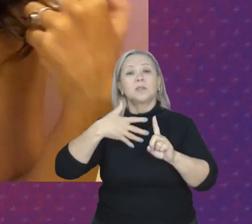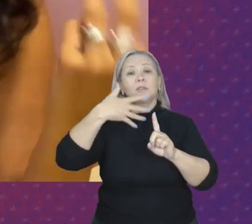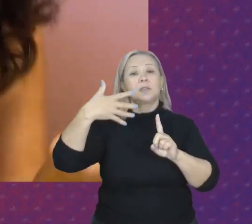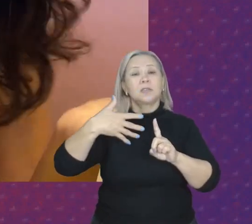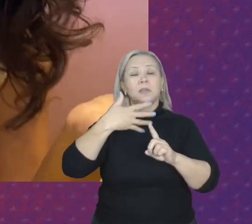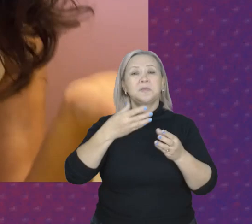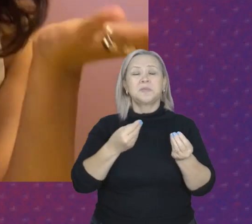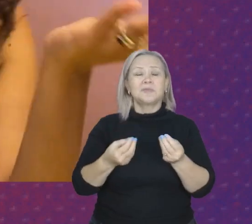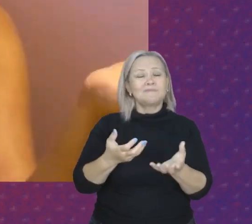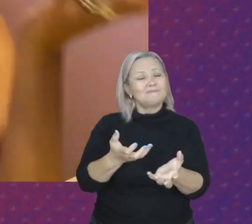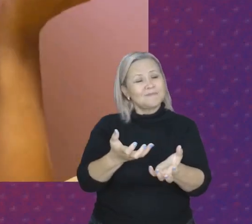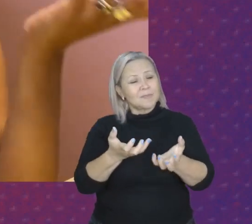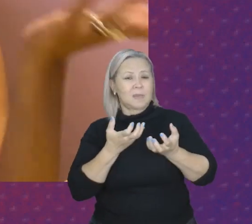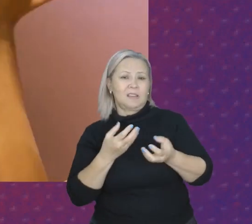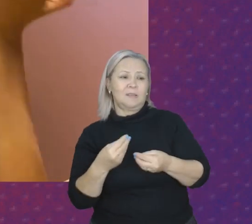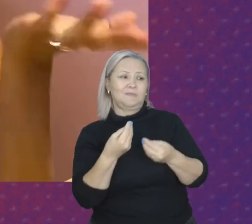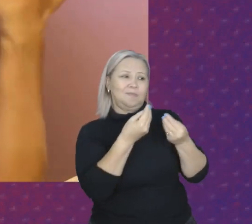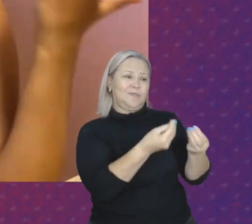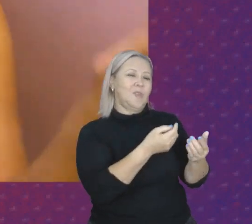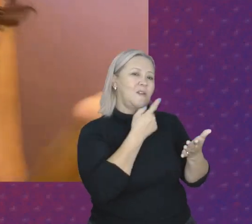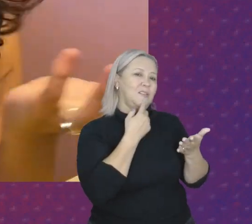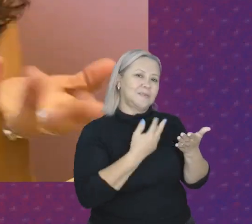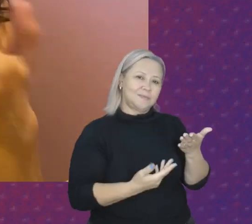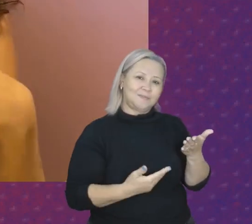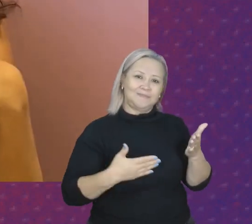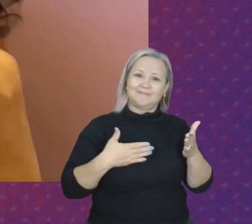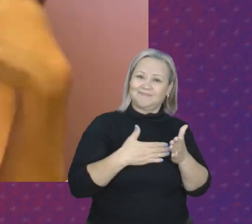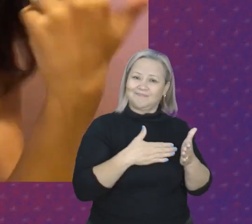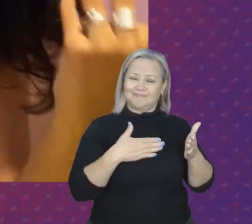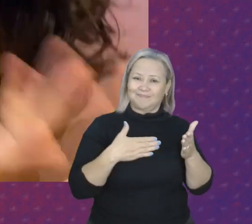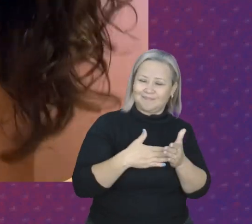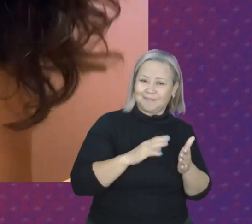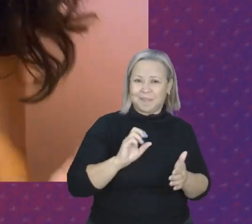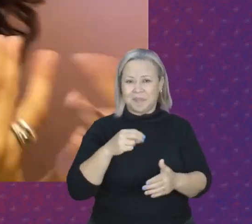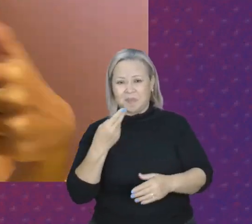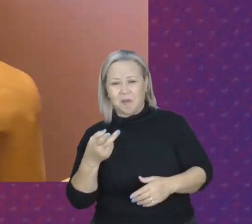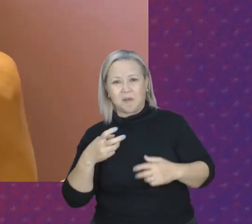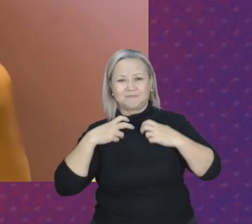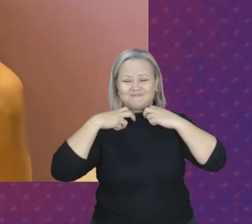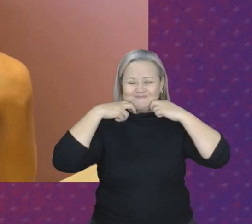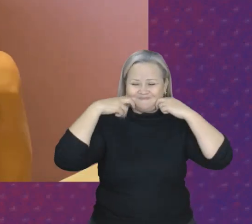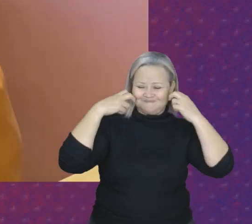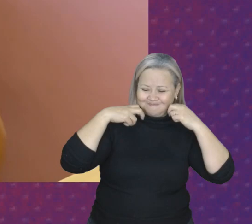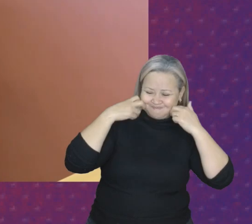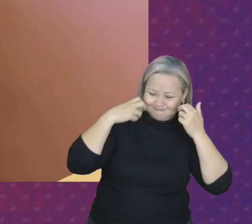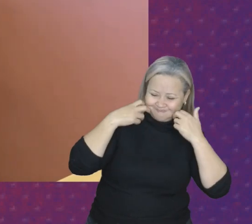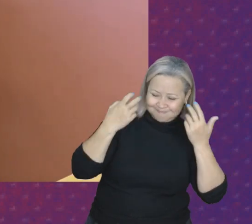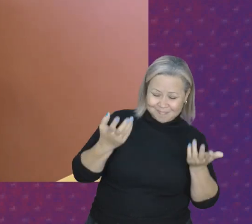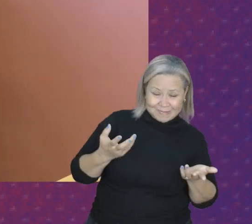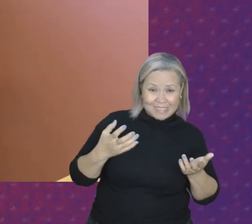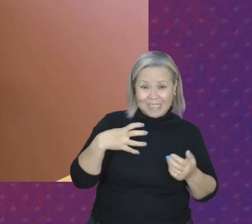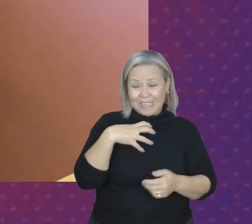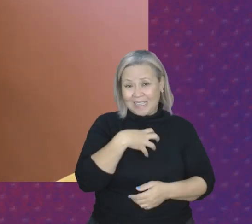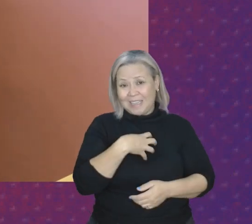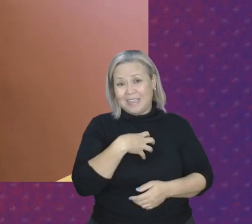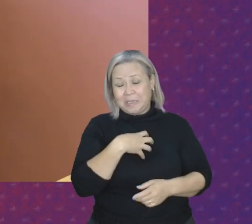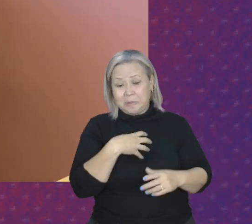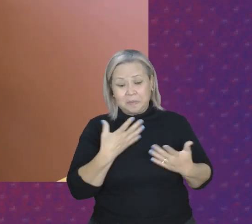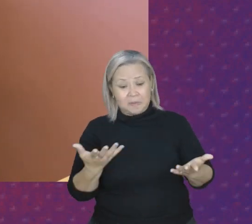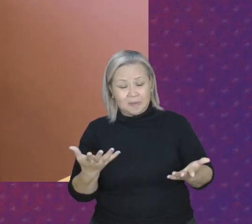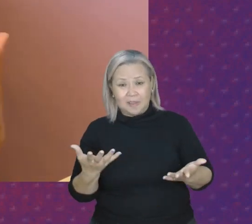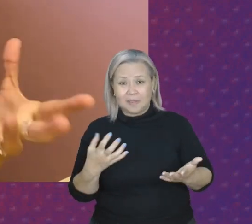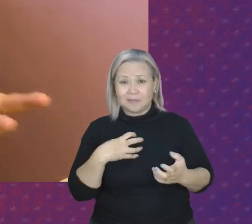vezes queremos doar sangue, mas somos impedidos, ou somos constrangidos, ou passamos por situações